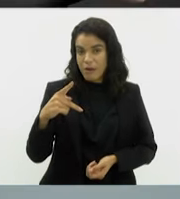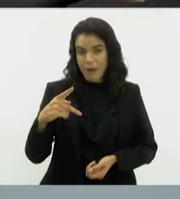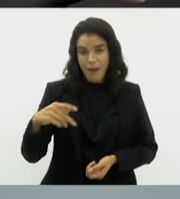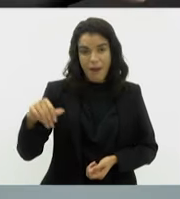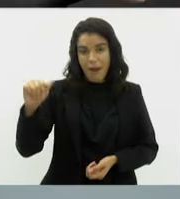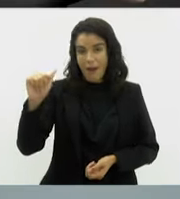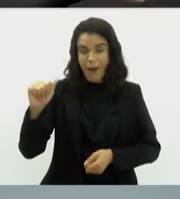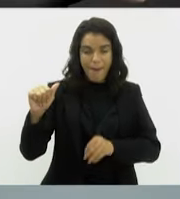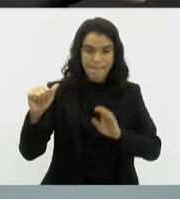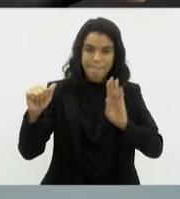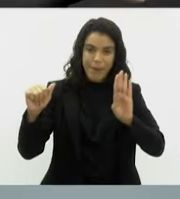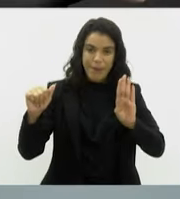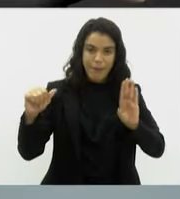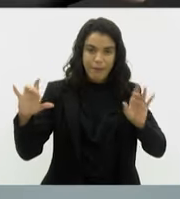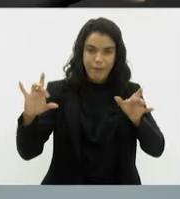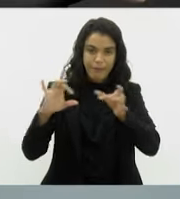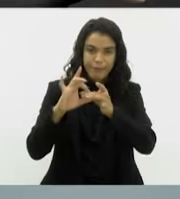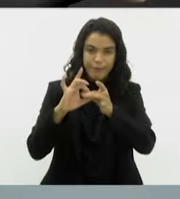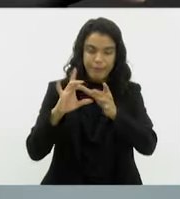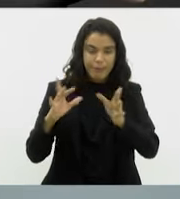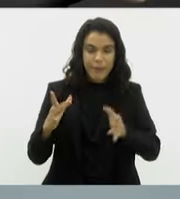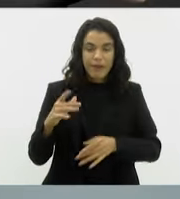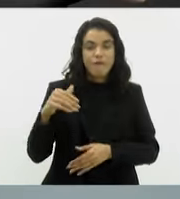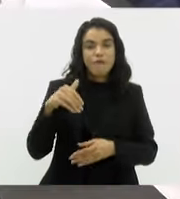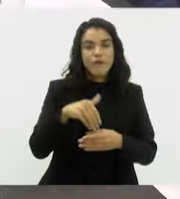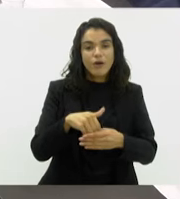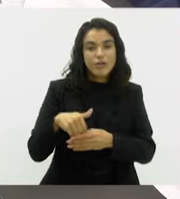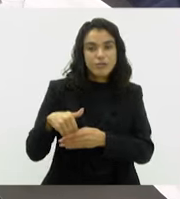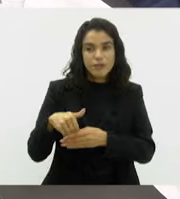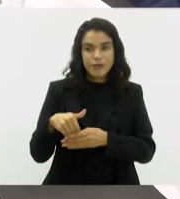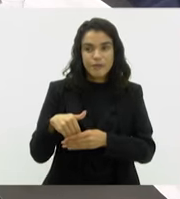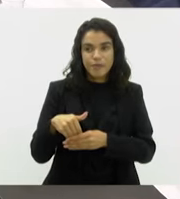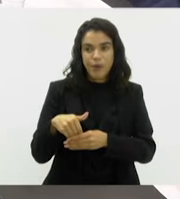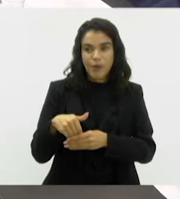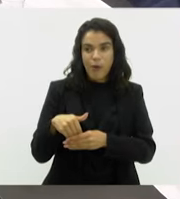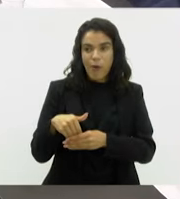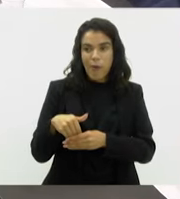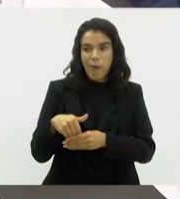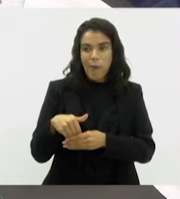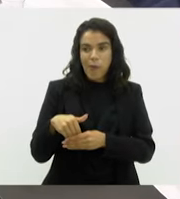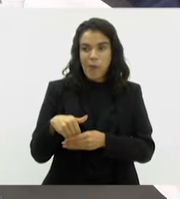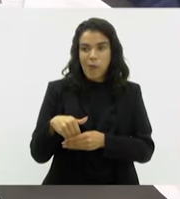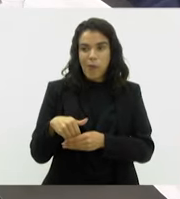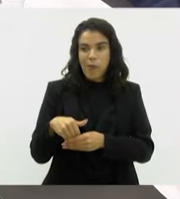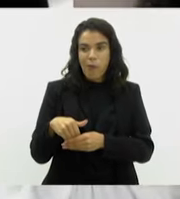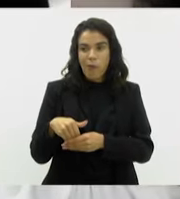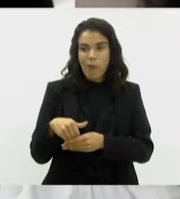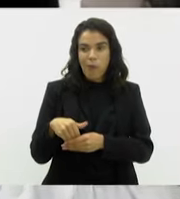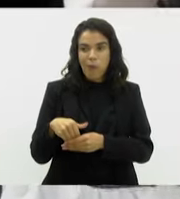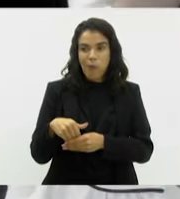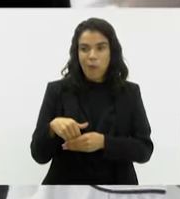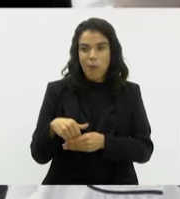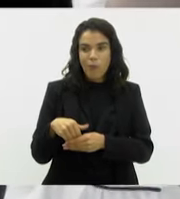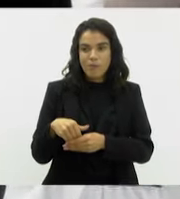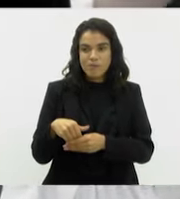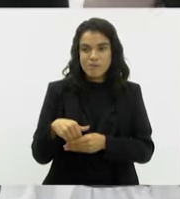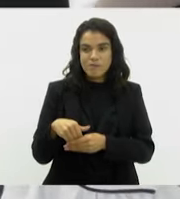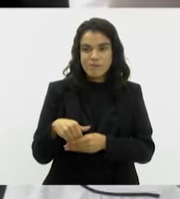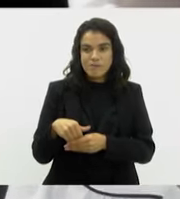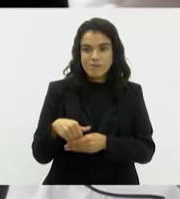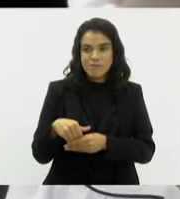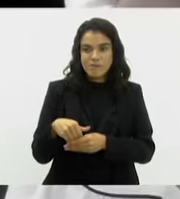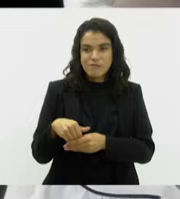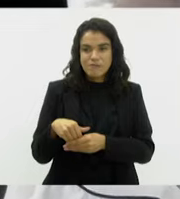B. Perfeito. Encerrada a discussão, em votação, Vossa Excelência vai querer apresentar o voto divergente, deputada Érica? Não. Pela prejudicabilidade,